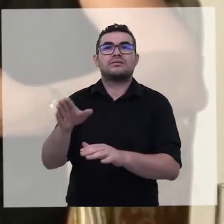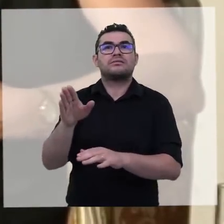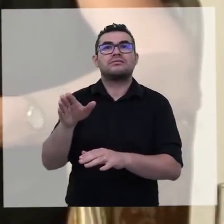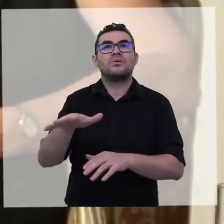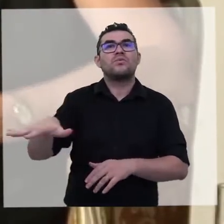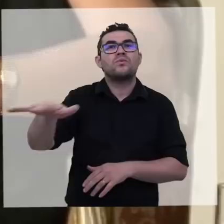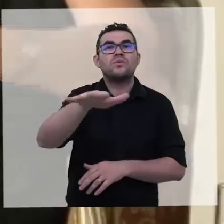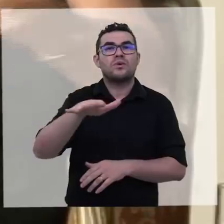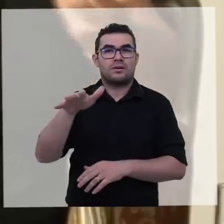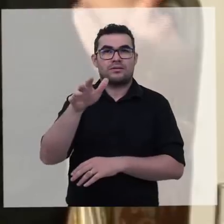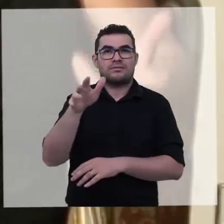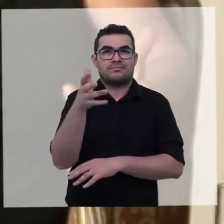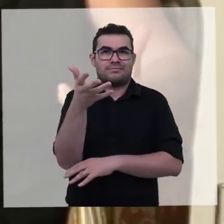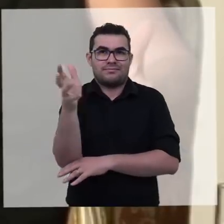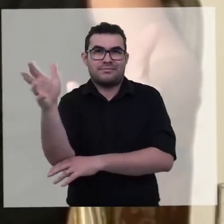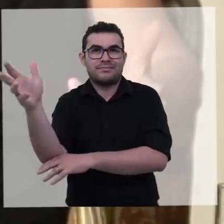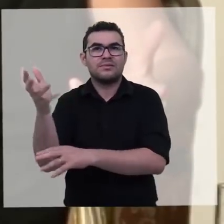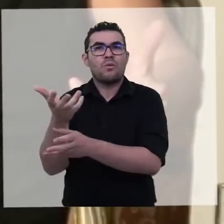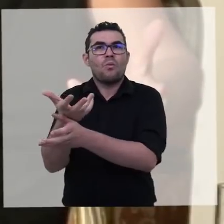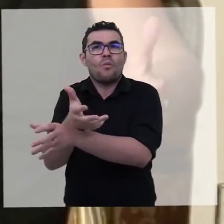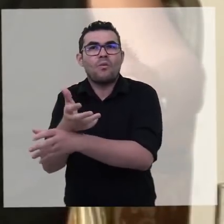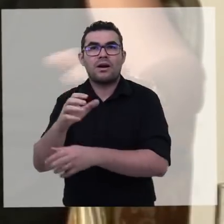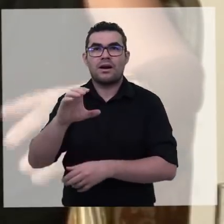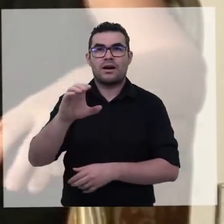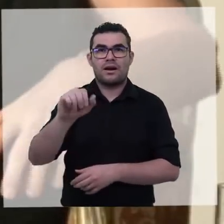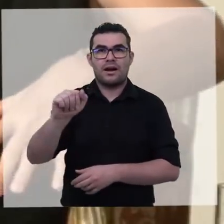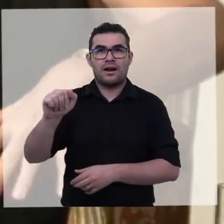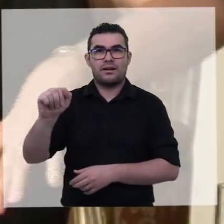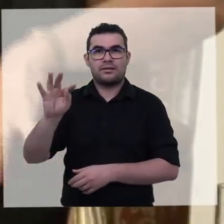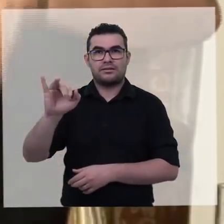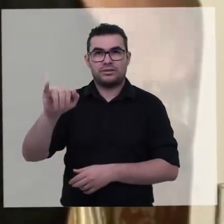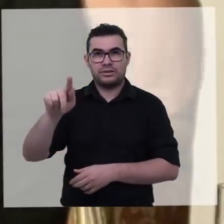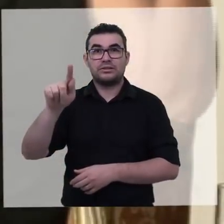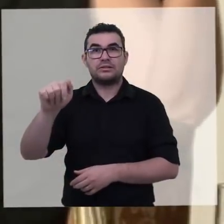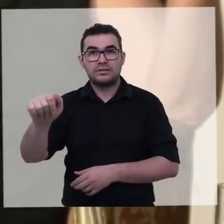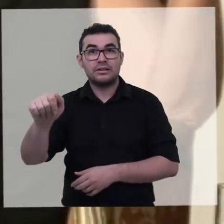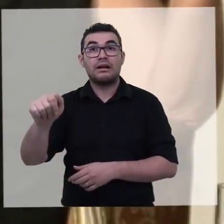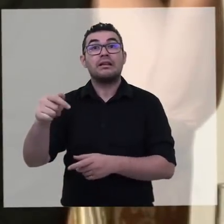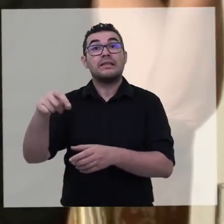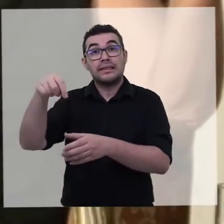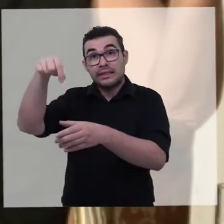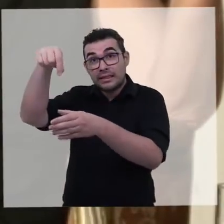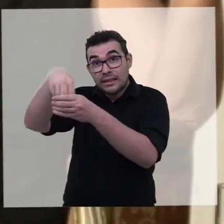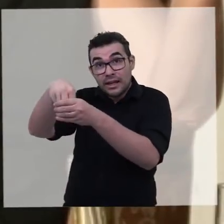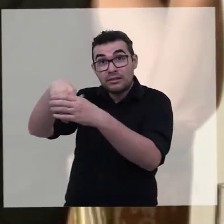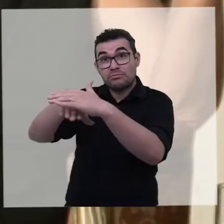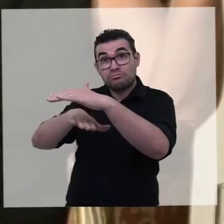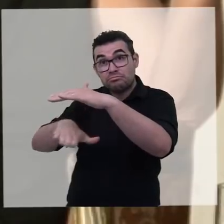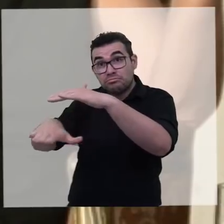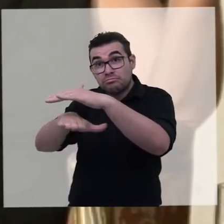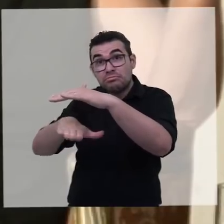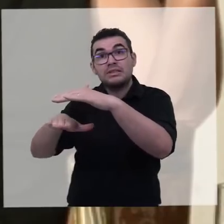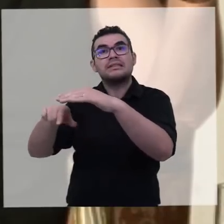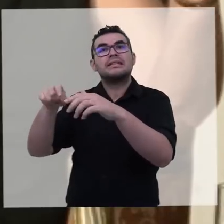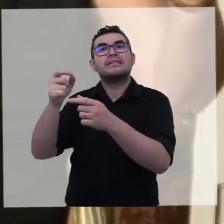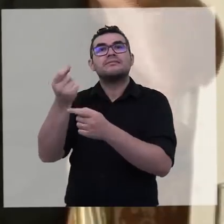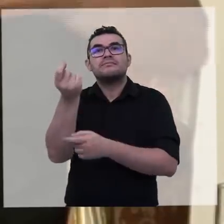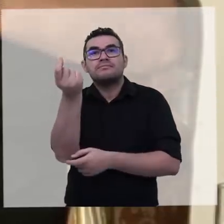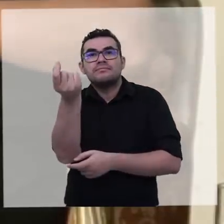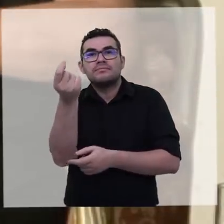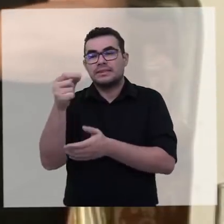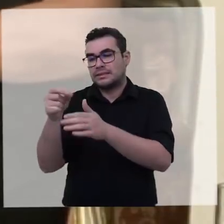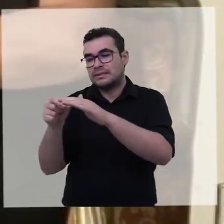um banco de sementes muito grande. Então, houve toda aquela explosão daquele banco de sementes de estrato